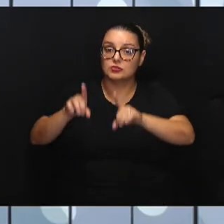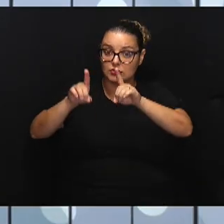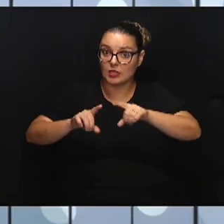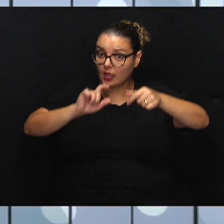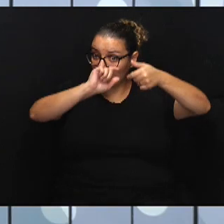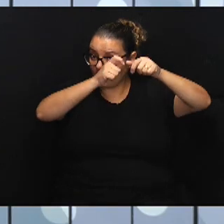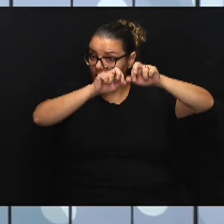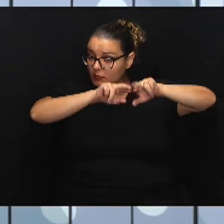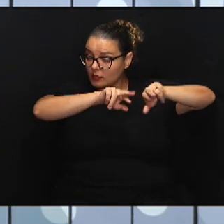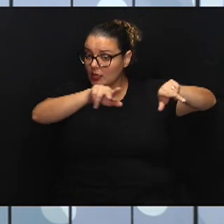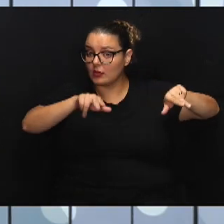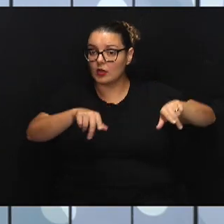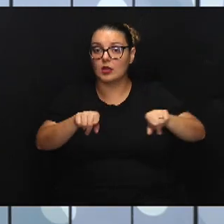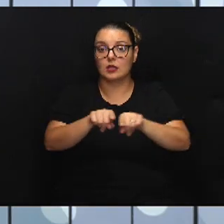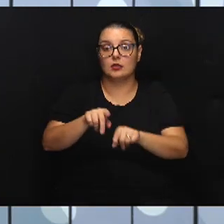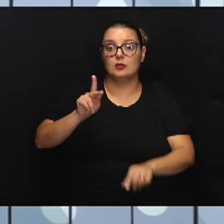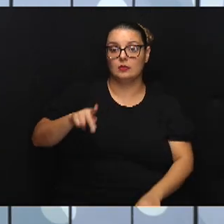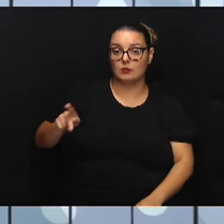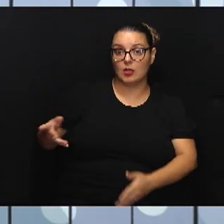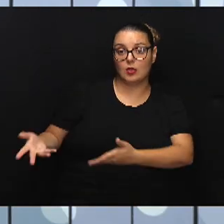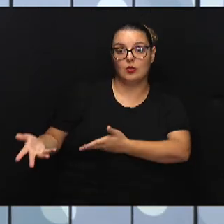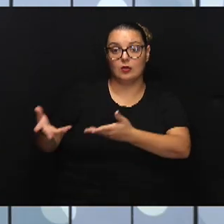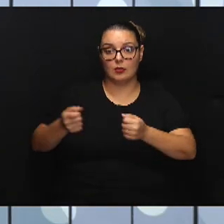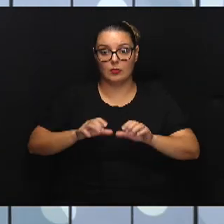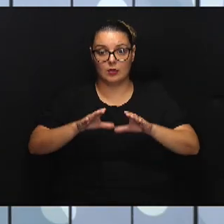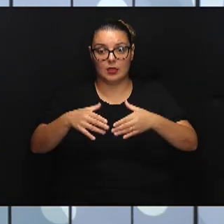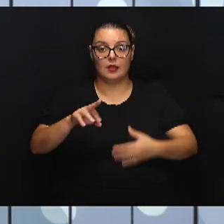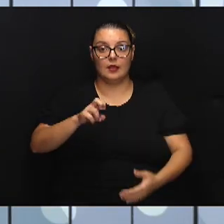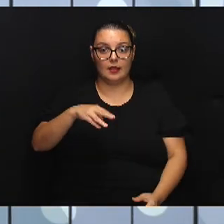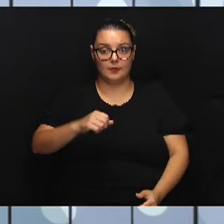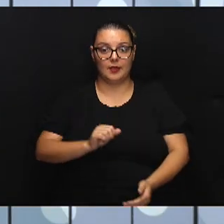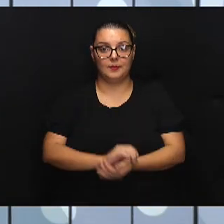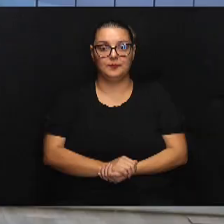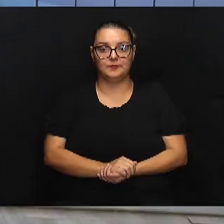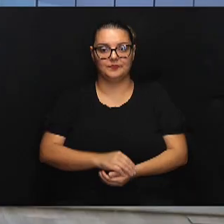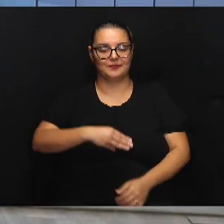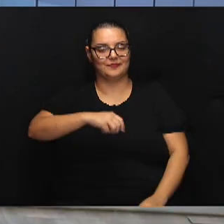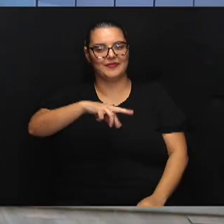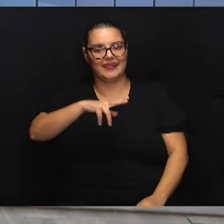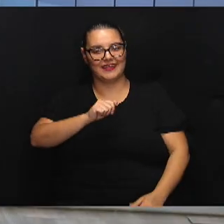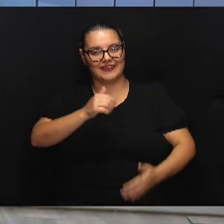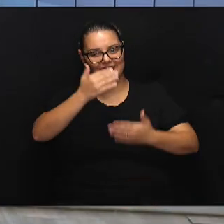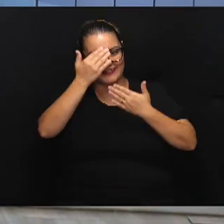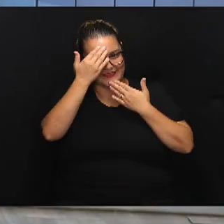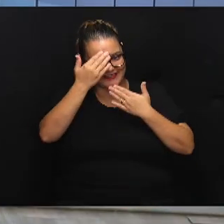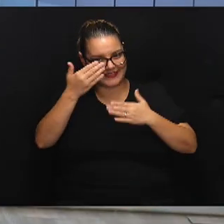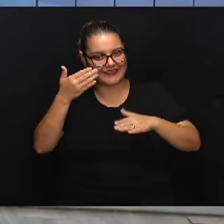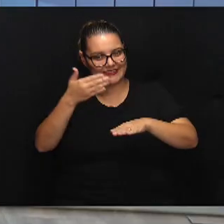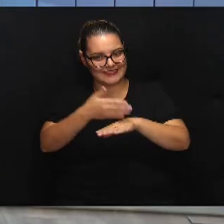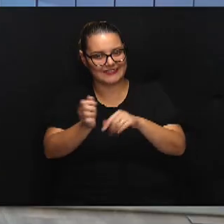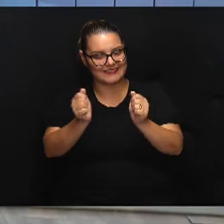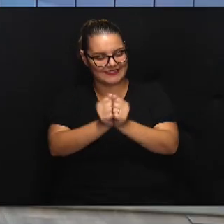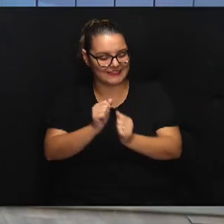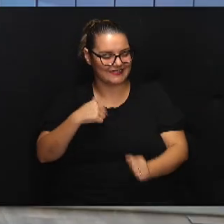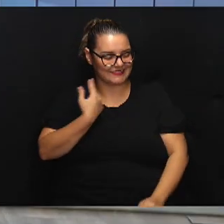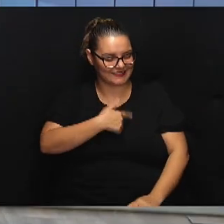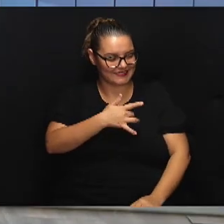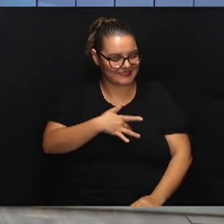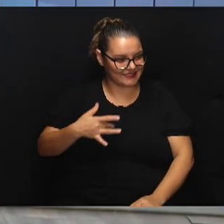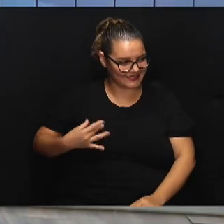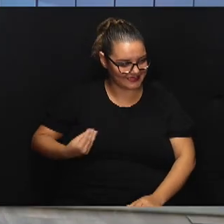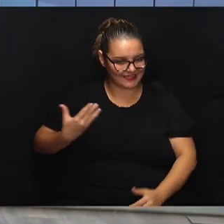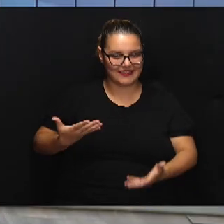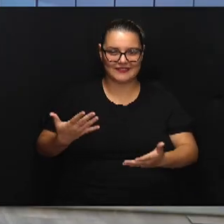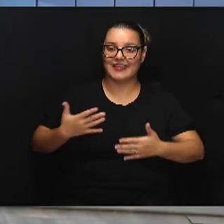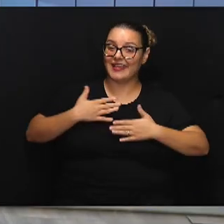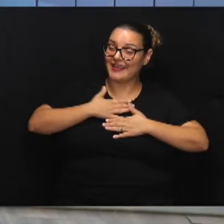e também professora convidada do Grupo Rema. Maria, muito obrigada pela sua participação aqui no Saúde é Vida. É